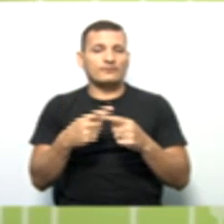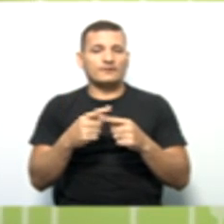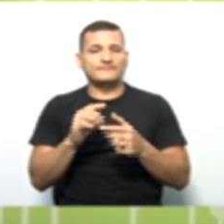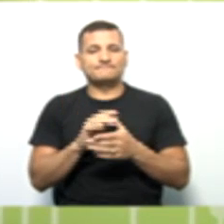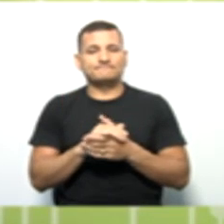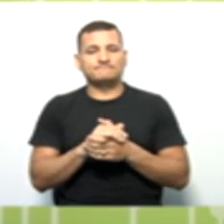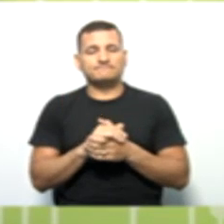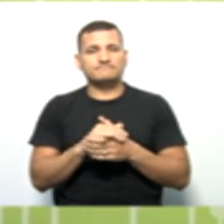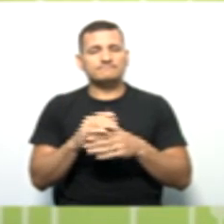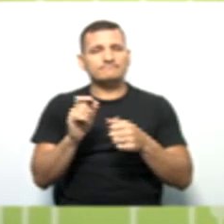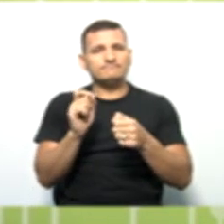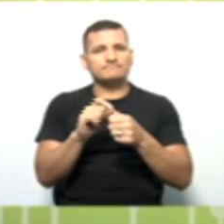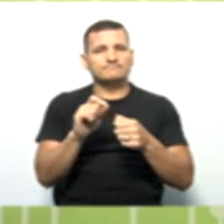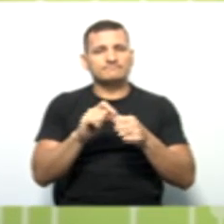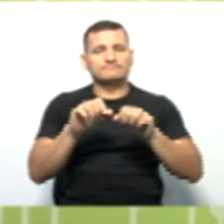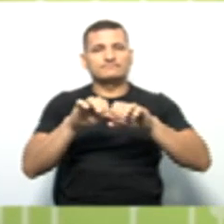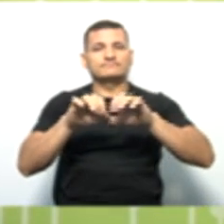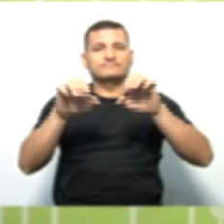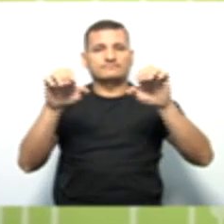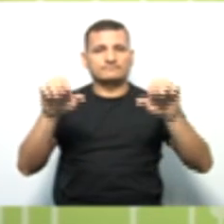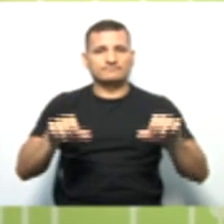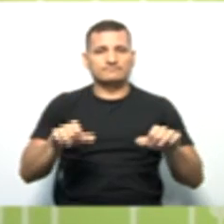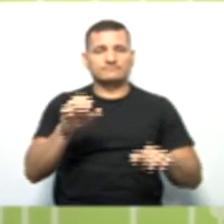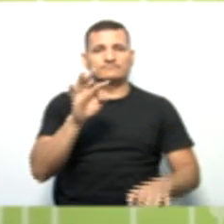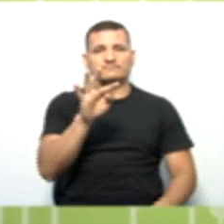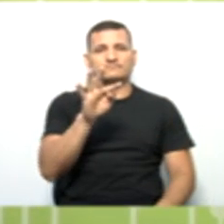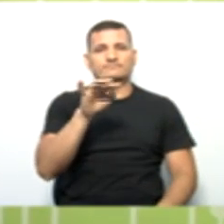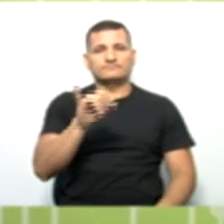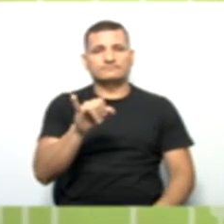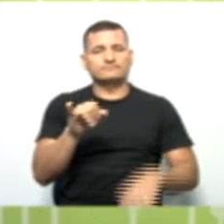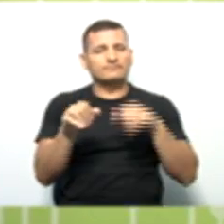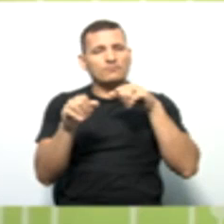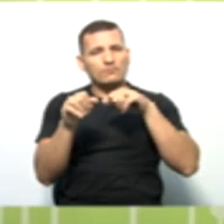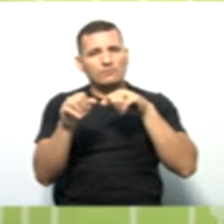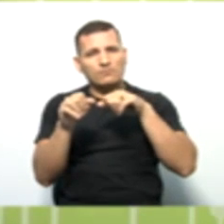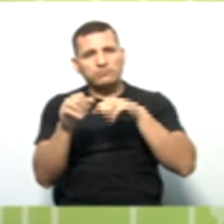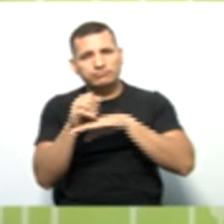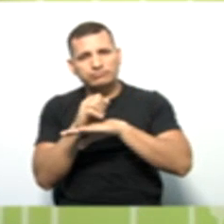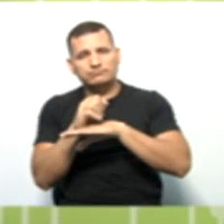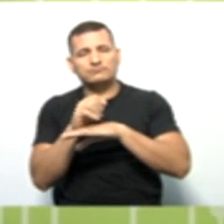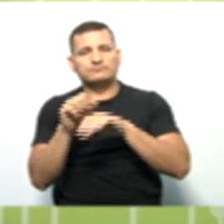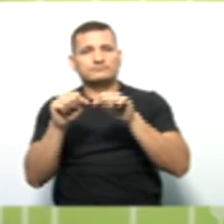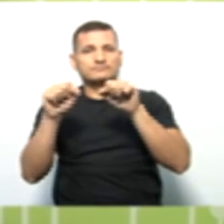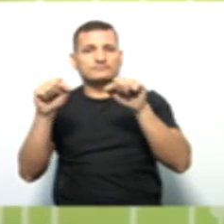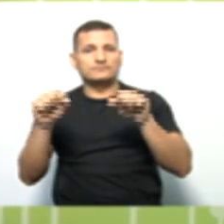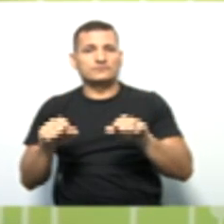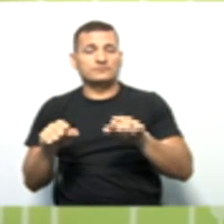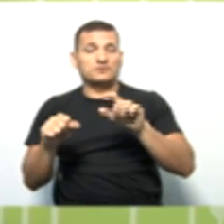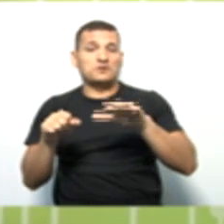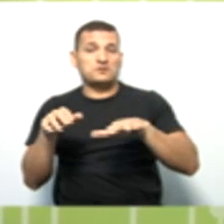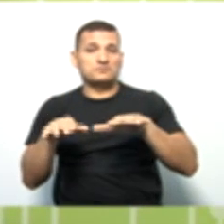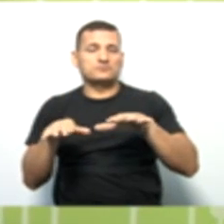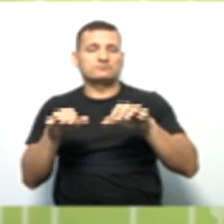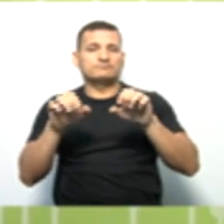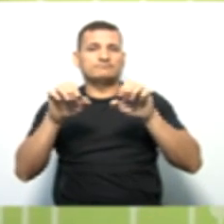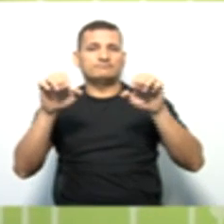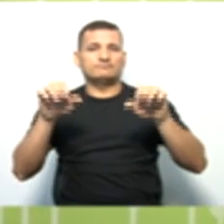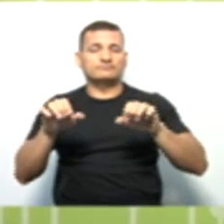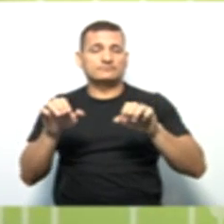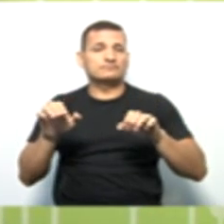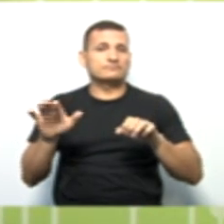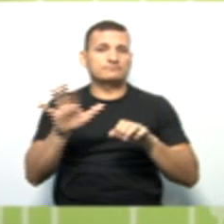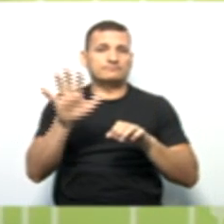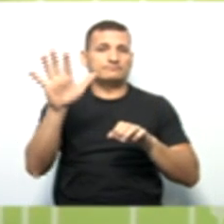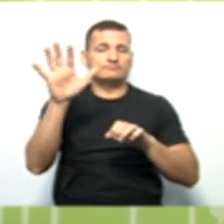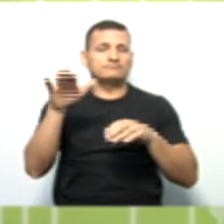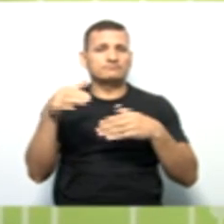uma infraestrutura de TI para poder armazenar todos esses sistemas, são infraestruturas caras, tá? E aí, se você